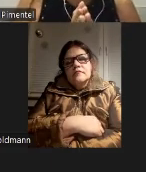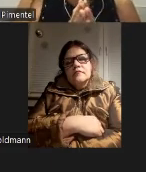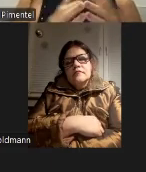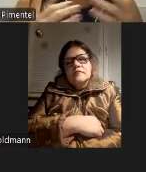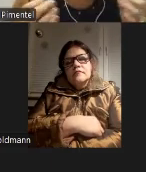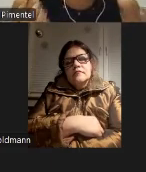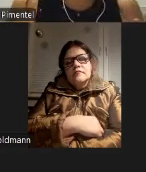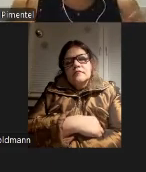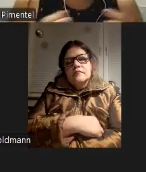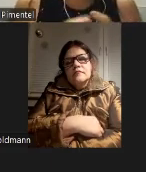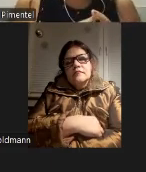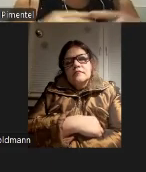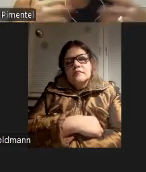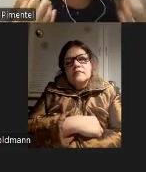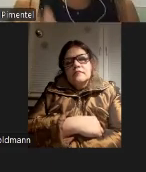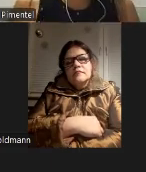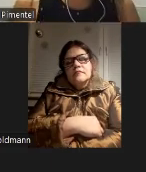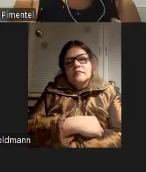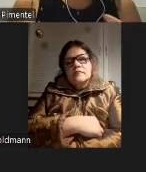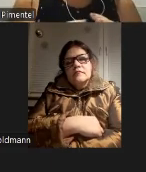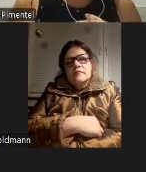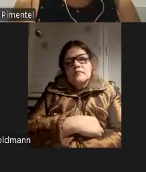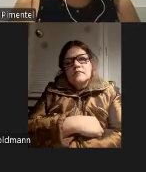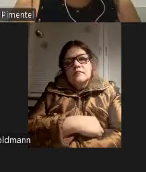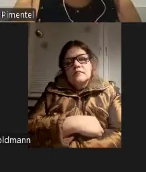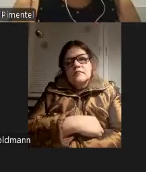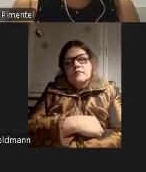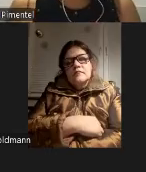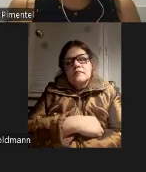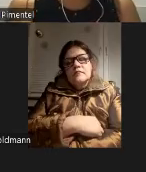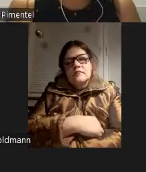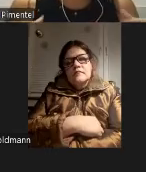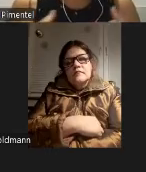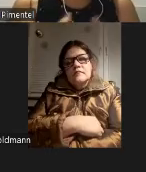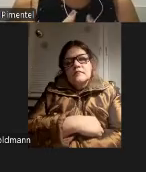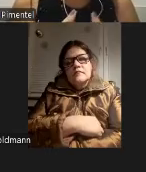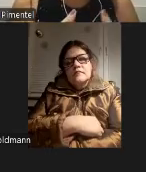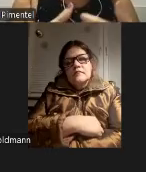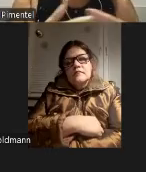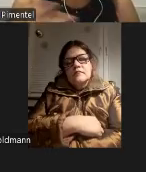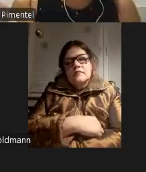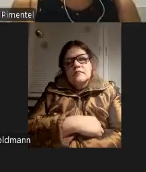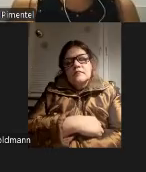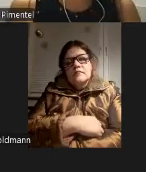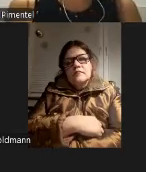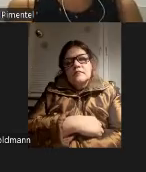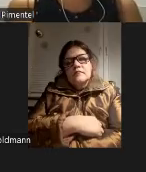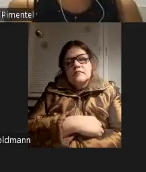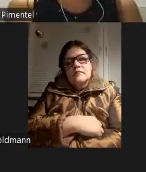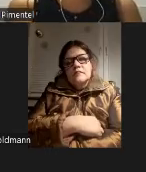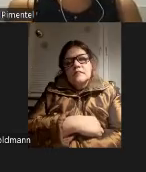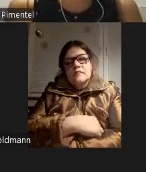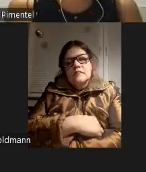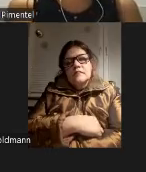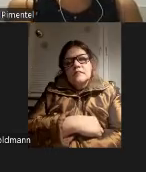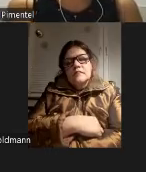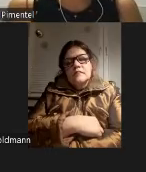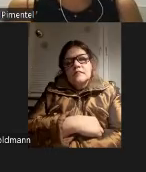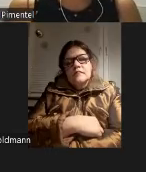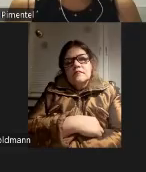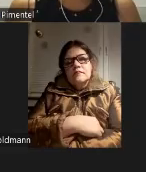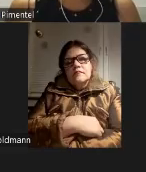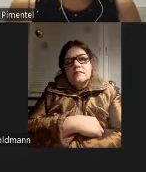como participação, como adjuvante em diversas doenças, em diversas esferas da nossa